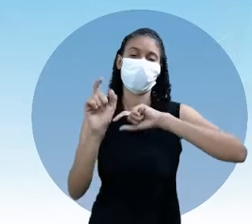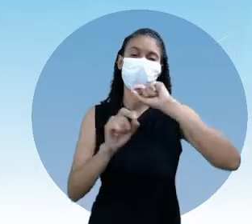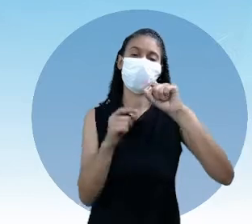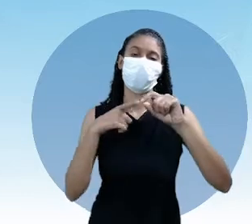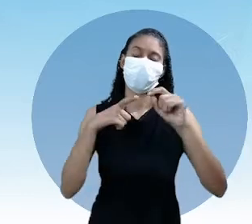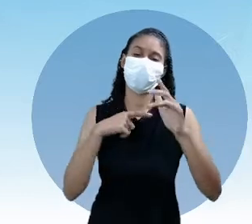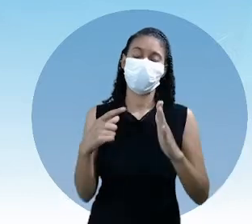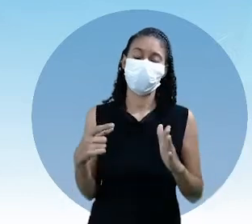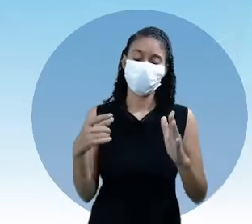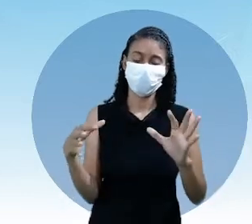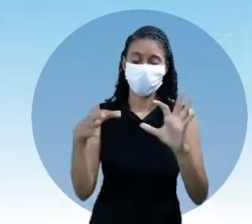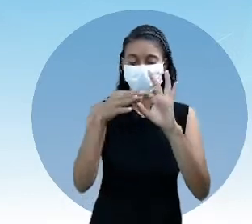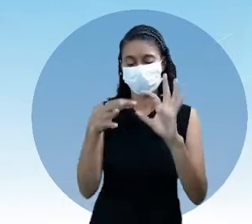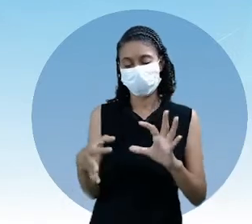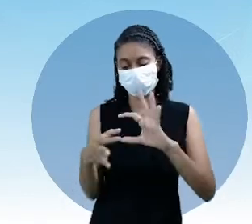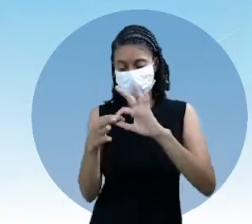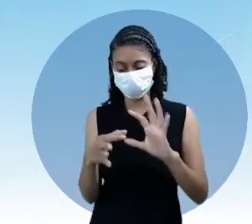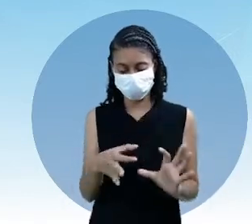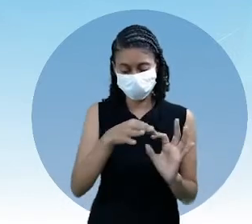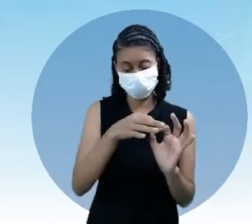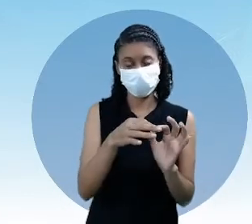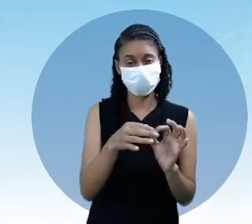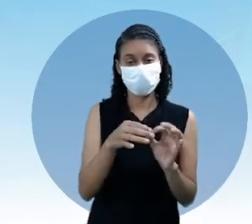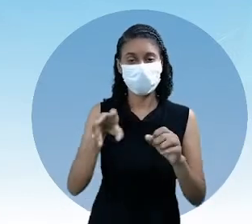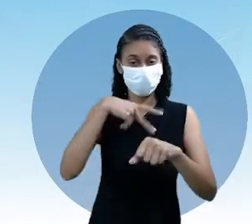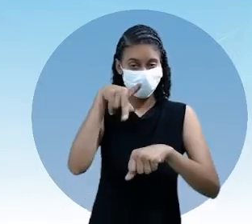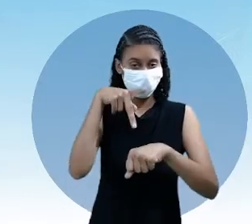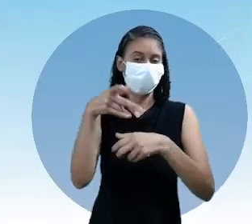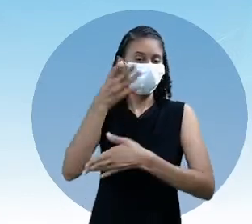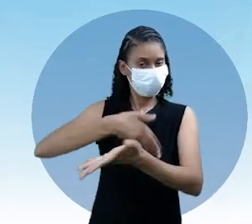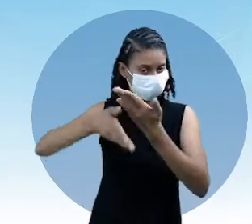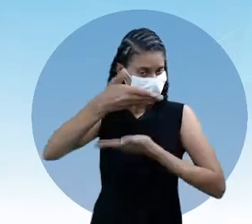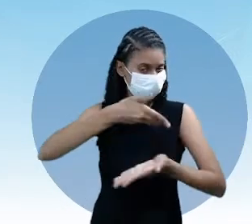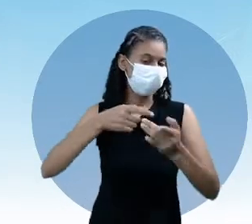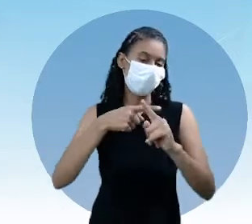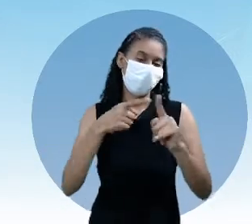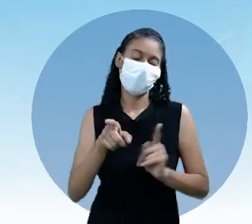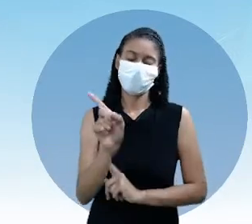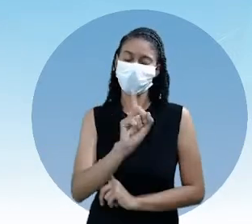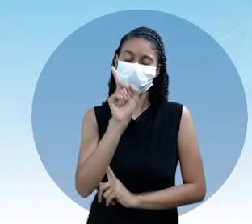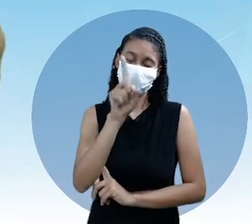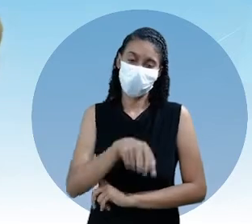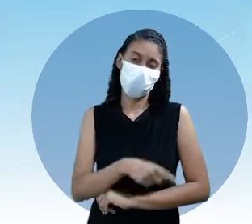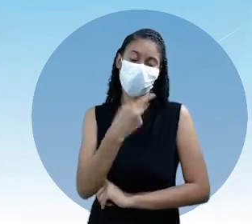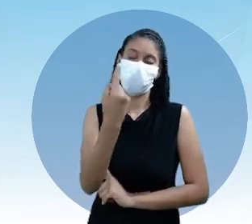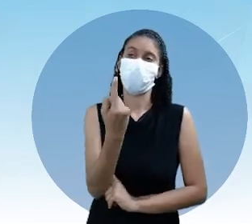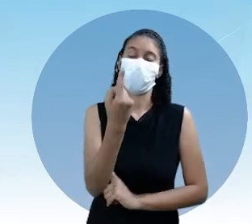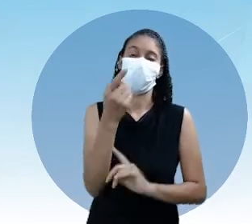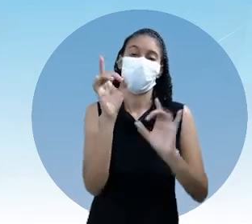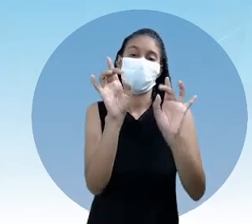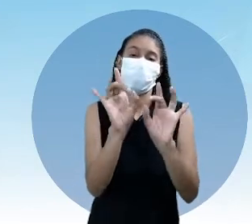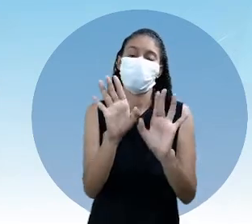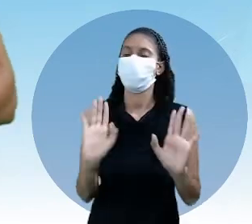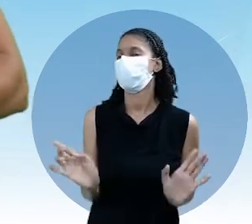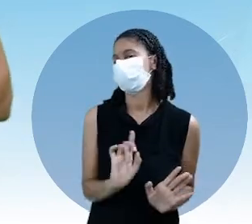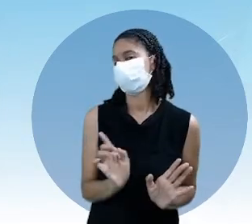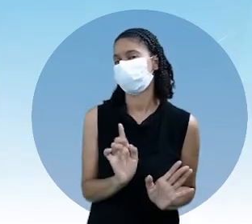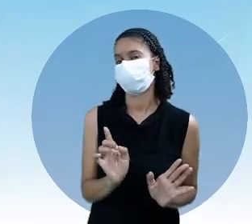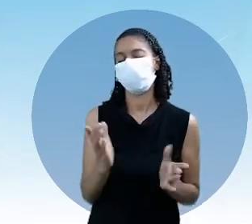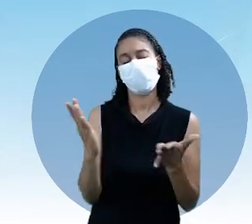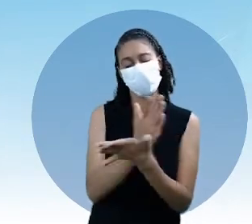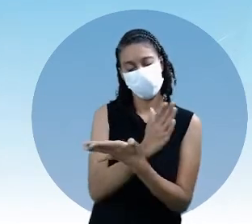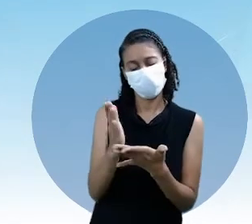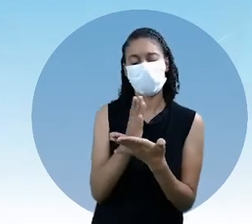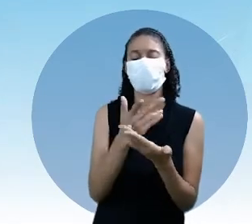pontos de conexões entre os vários países, mas ela não é uma coisa só, certo? Alguns pontos